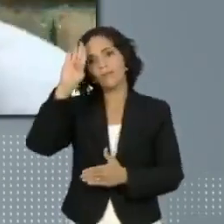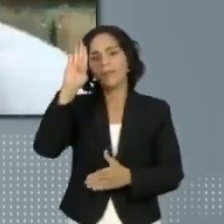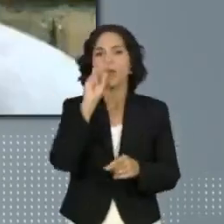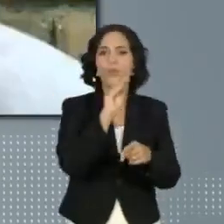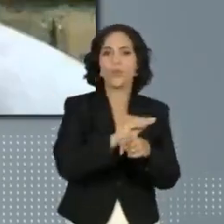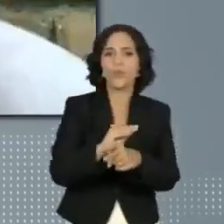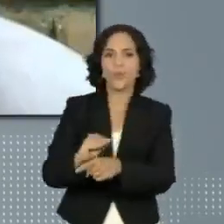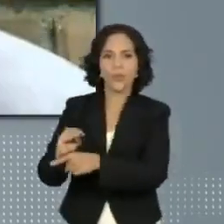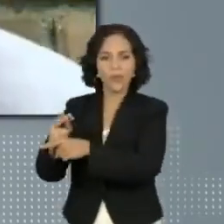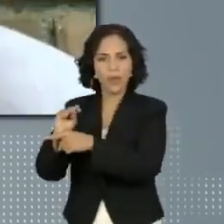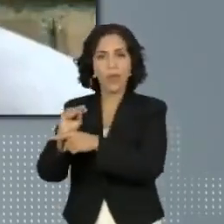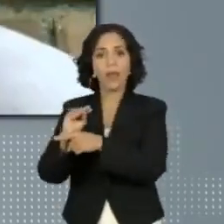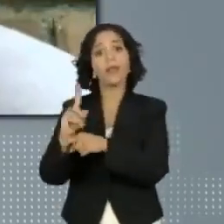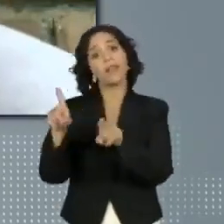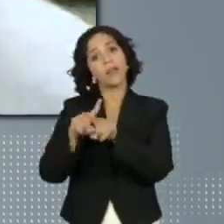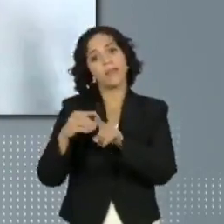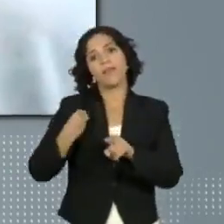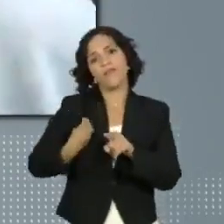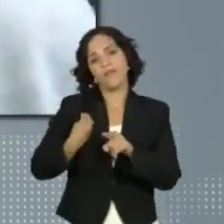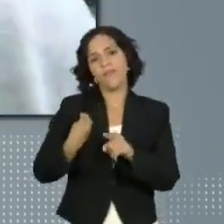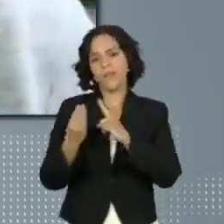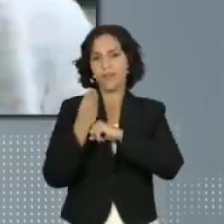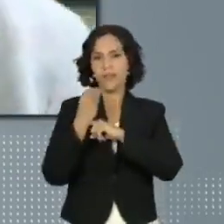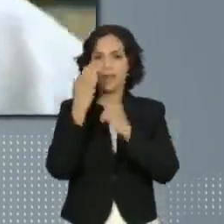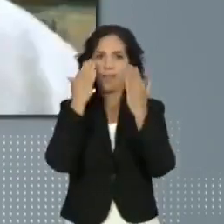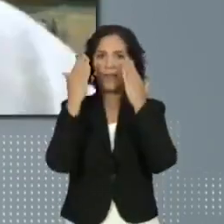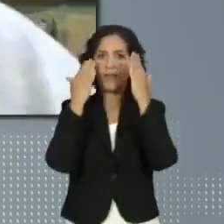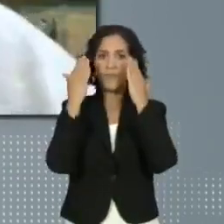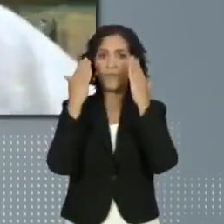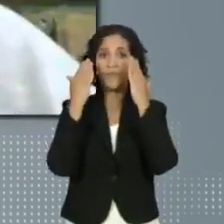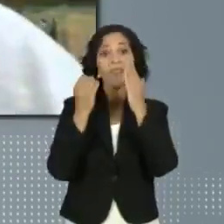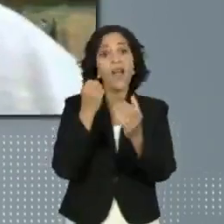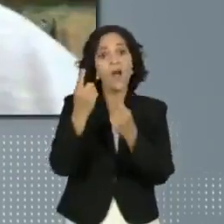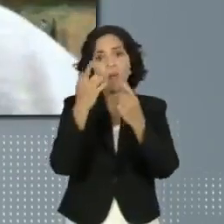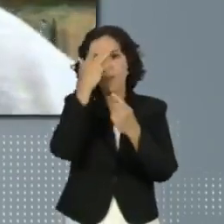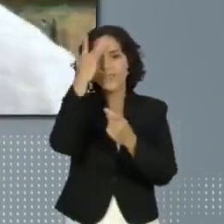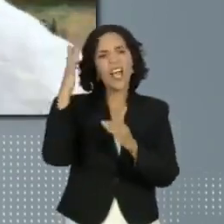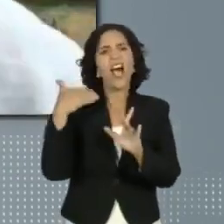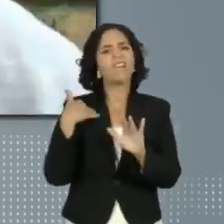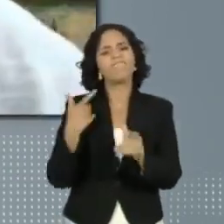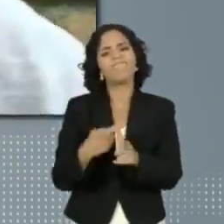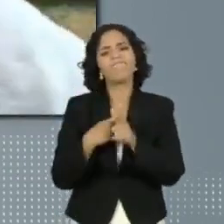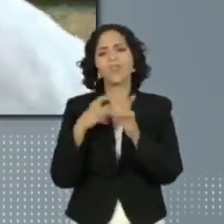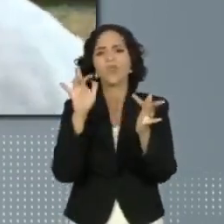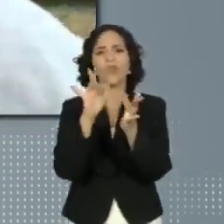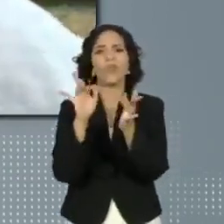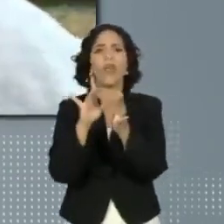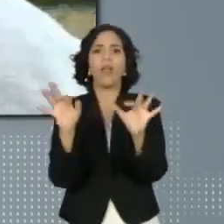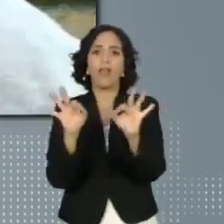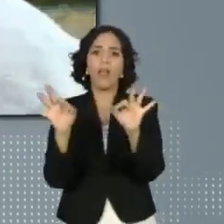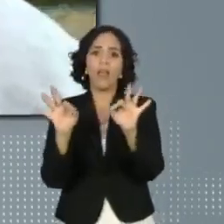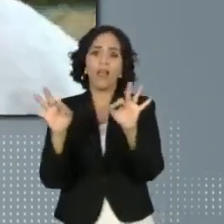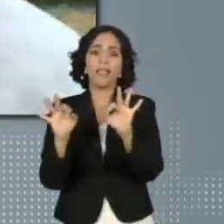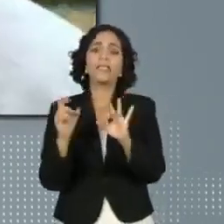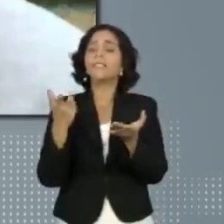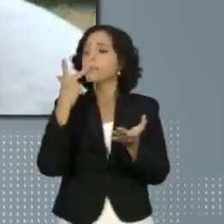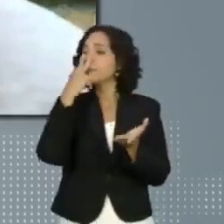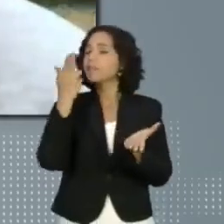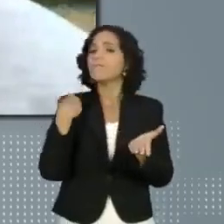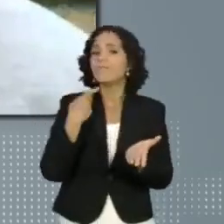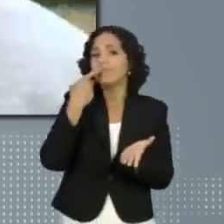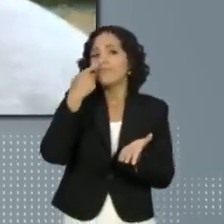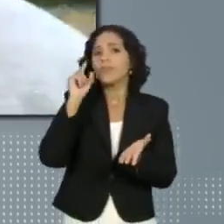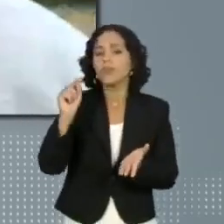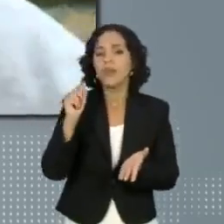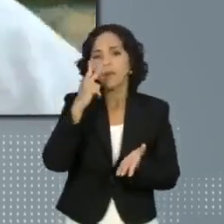cuidar da nossa vida psíquica. Aquelas que suspendem o registro da palavra, e elas vão estar mais próximos do quê? Do